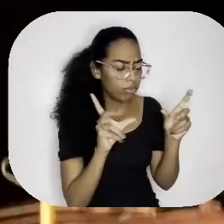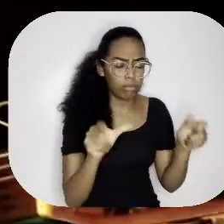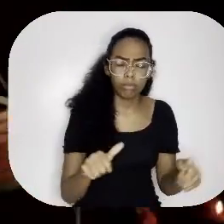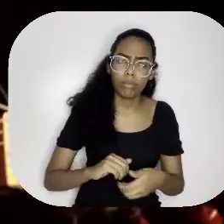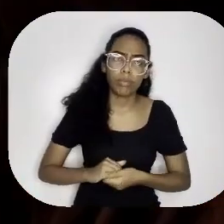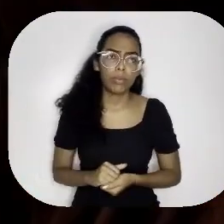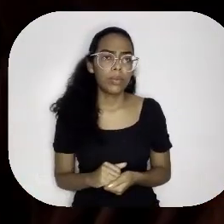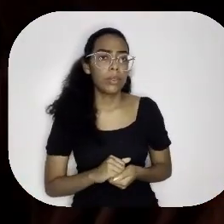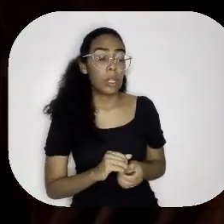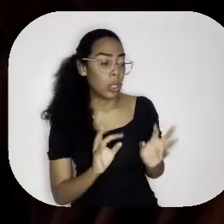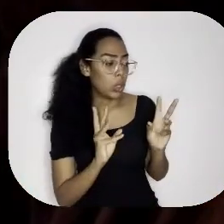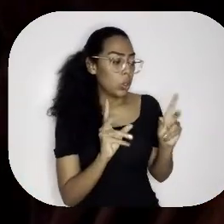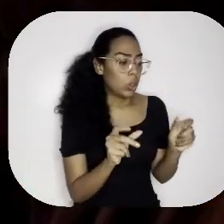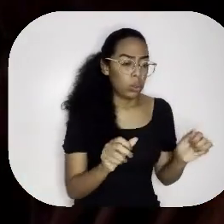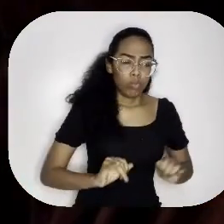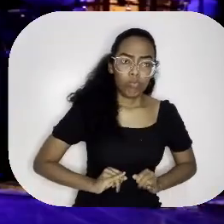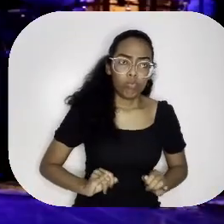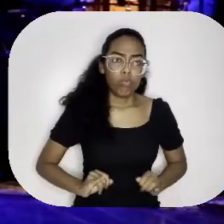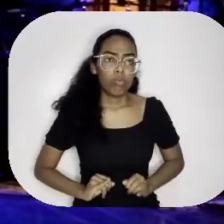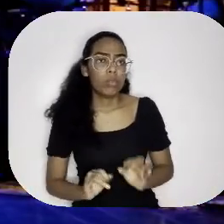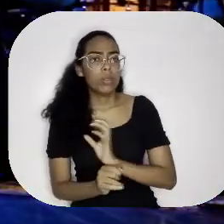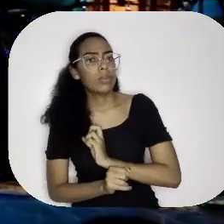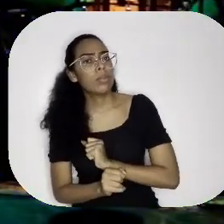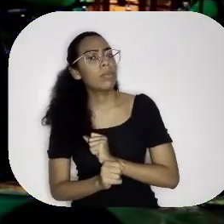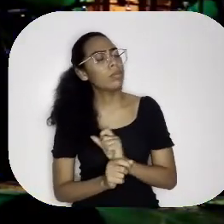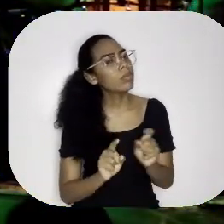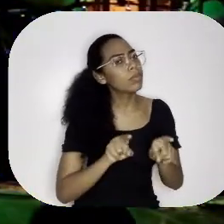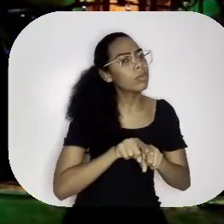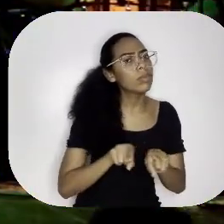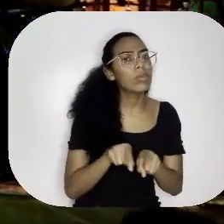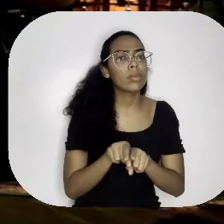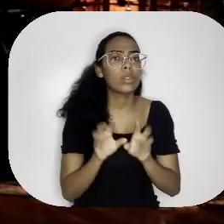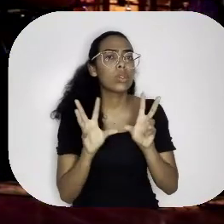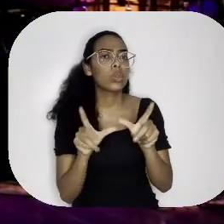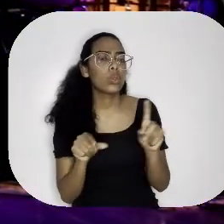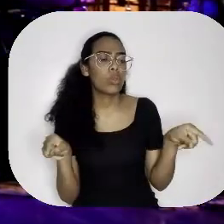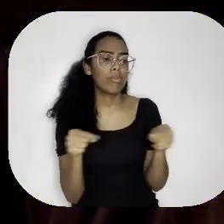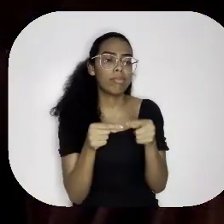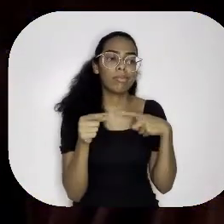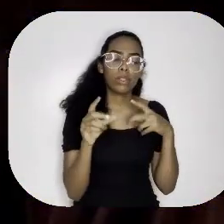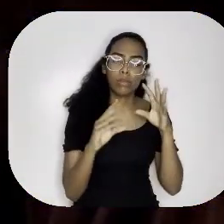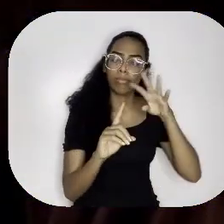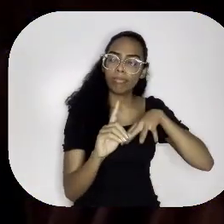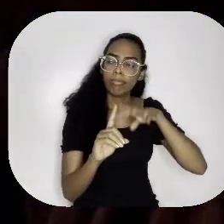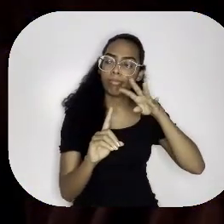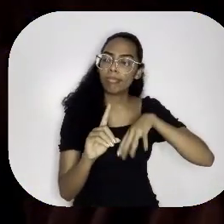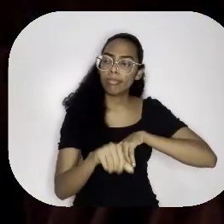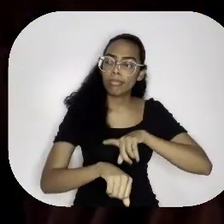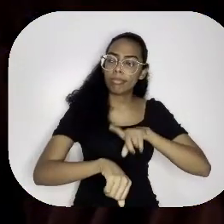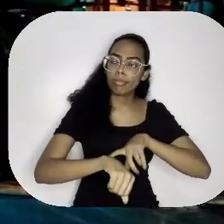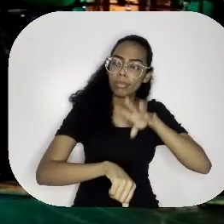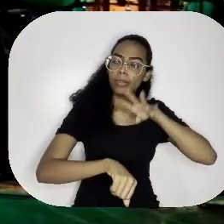passar todas as dores, também nossos amores. Ao tempo nós